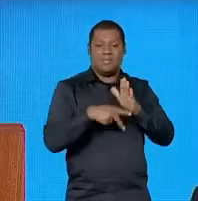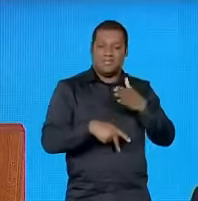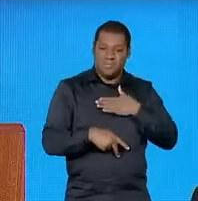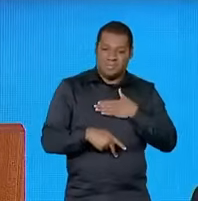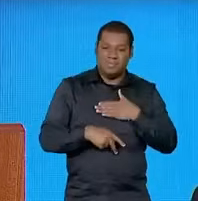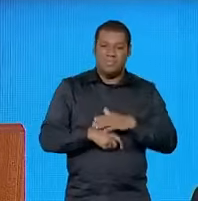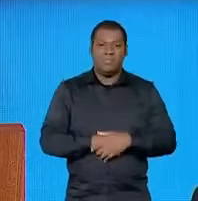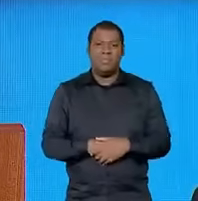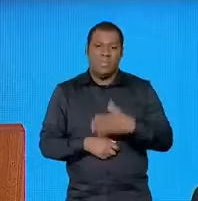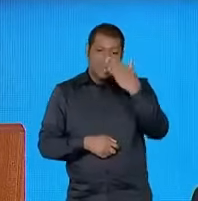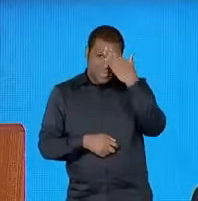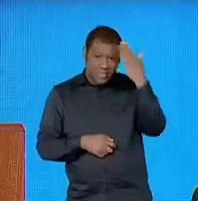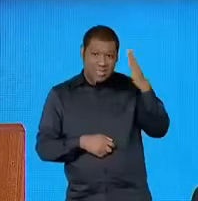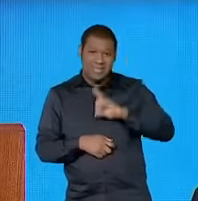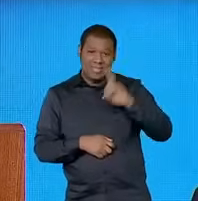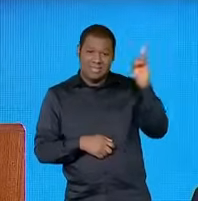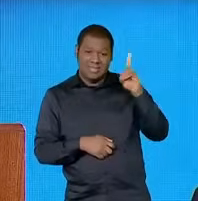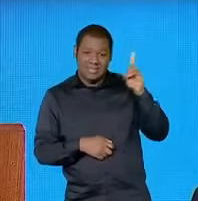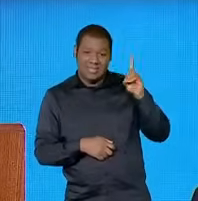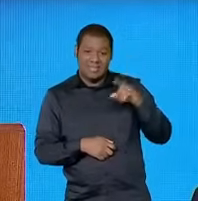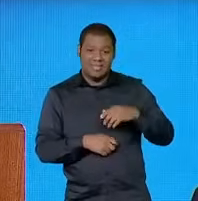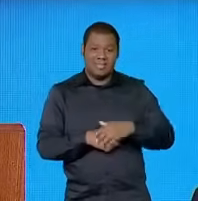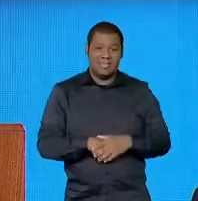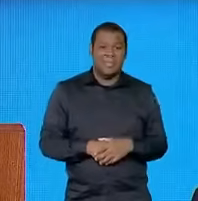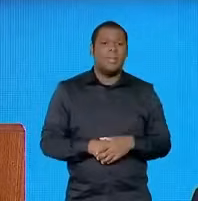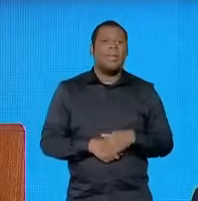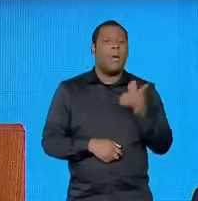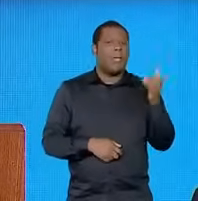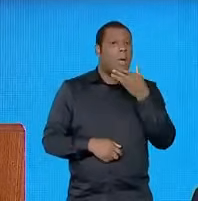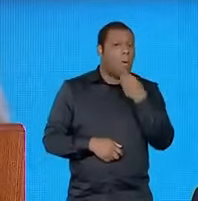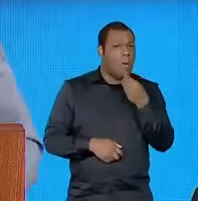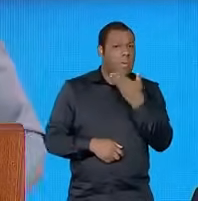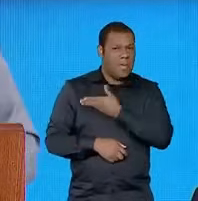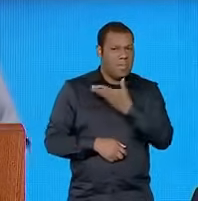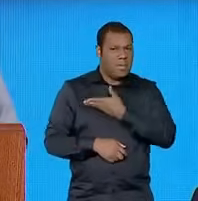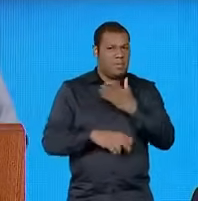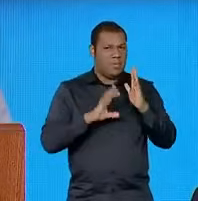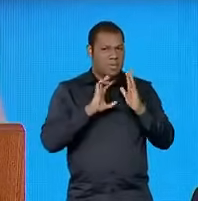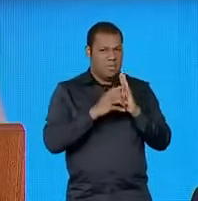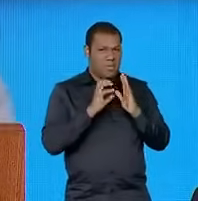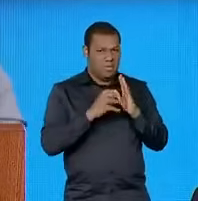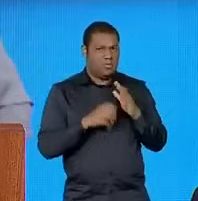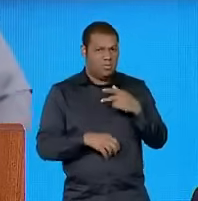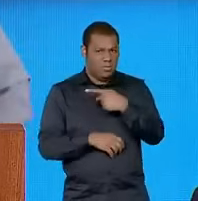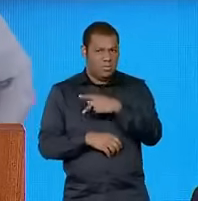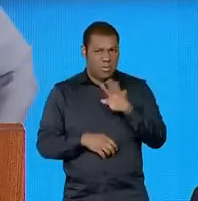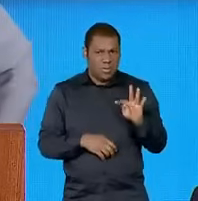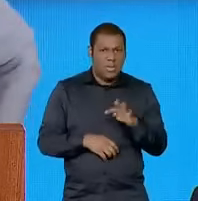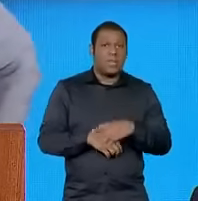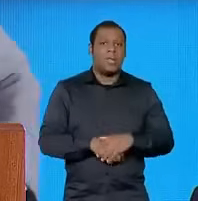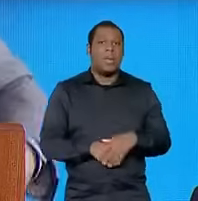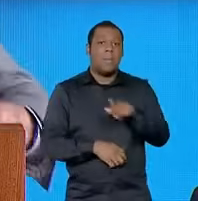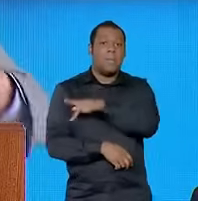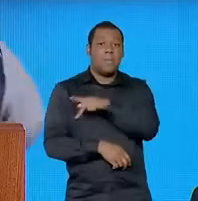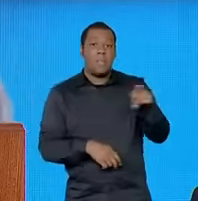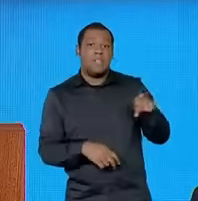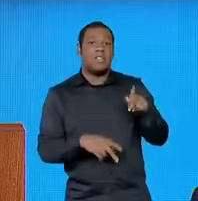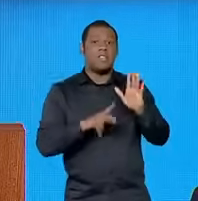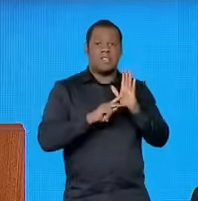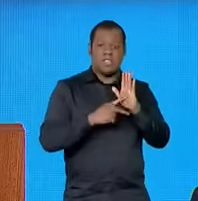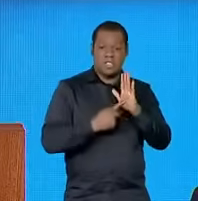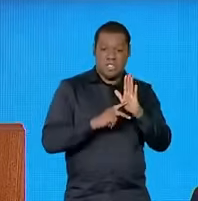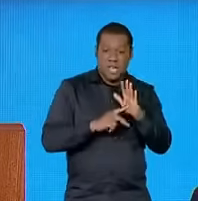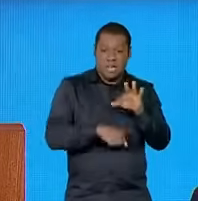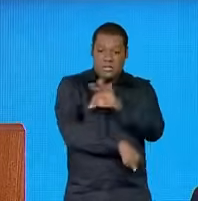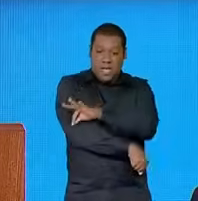Graças a Deus, a gente tinha o Clóvis de Geofrites, que era do PT, era presidente do Sindicato dos Arquitetos Nacional. Ele